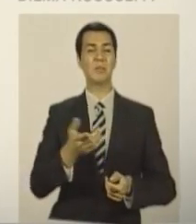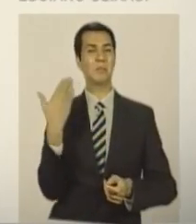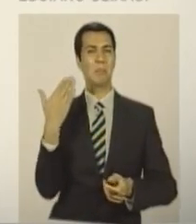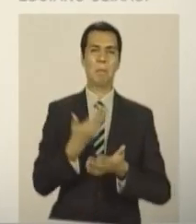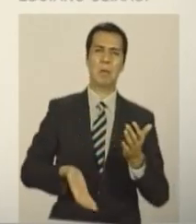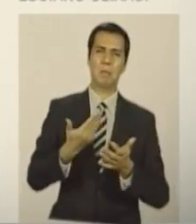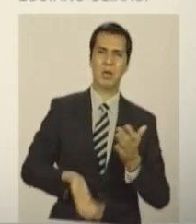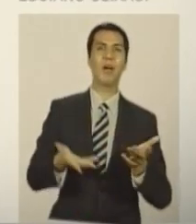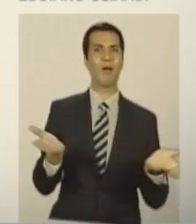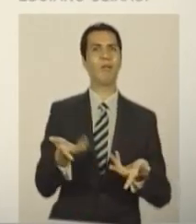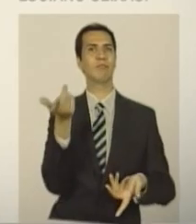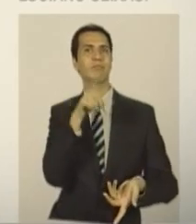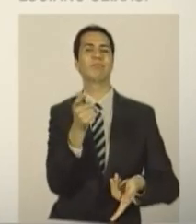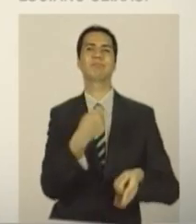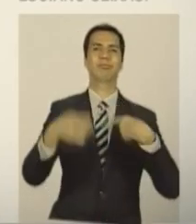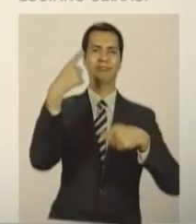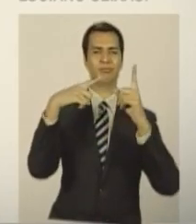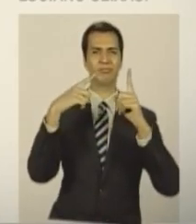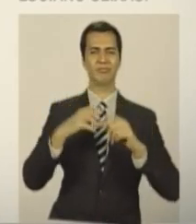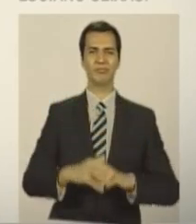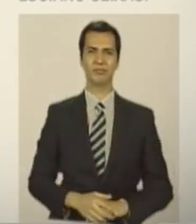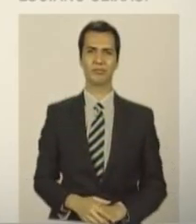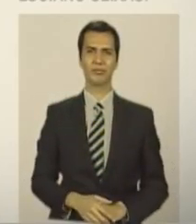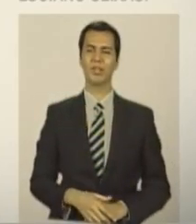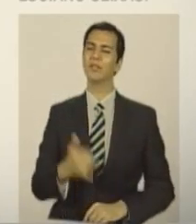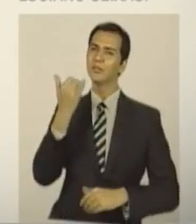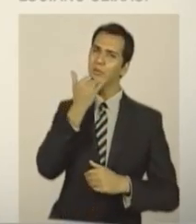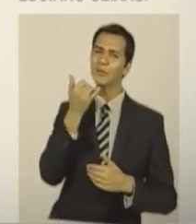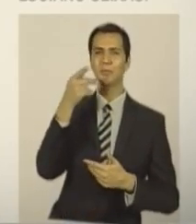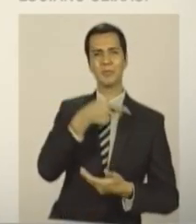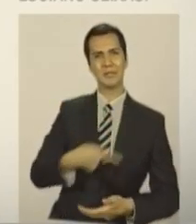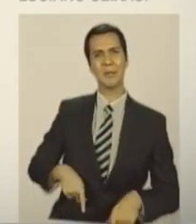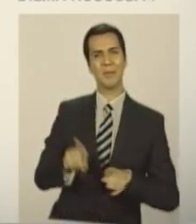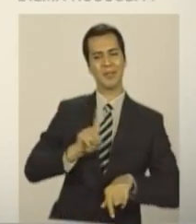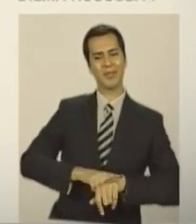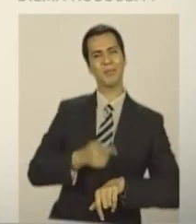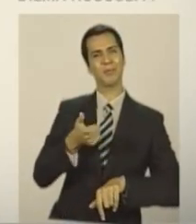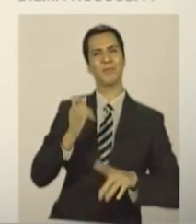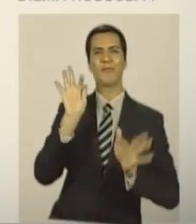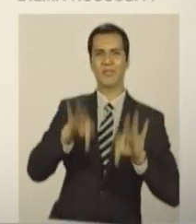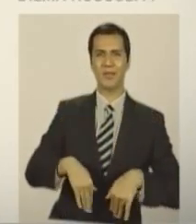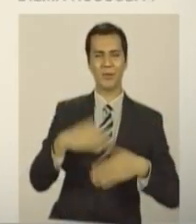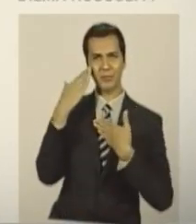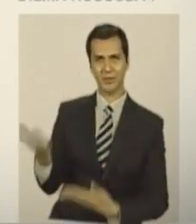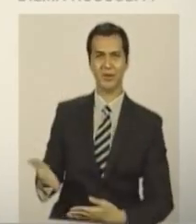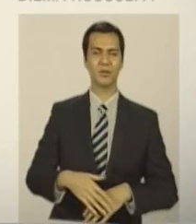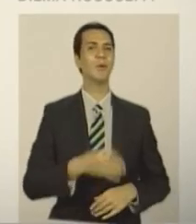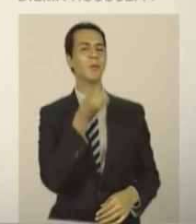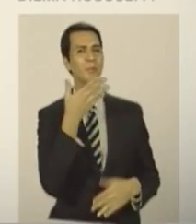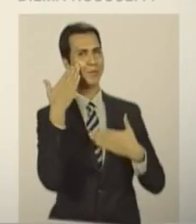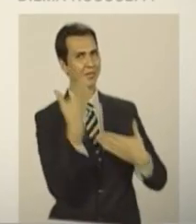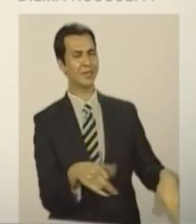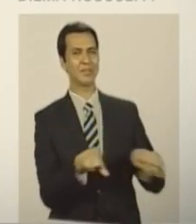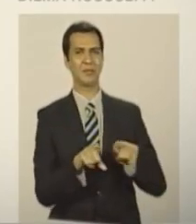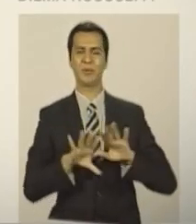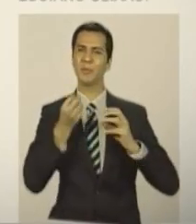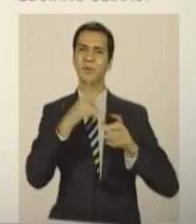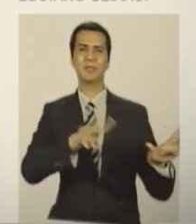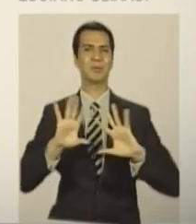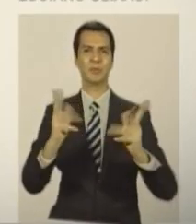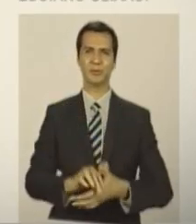histórias. Bem, presidenta, infelizmente o nosso tempo chegou ao fim. Obrigado por mais esse café. Muito obrigada e uma boa semana